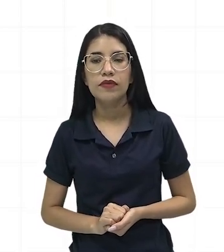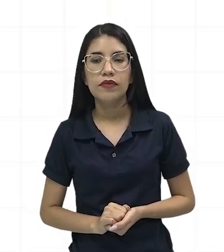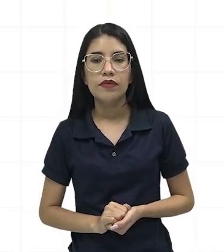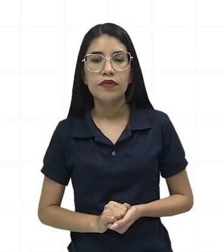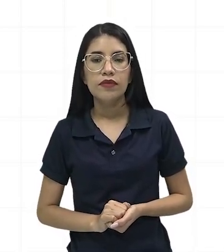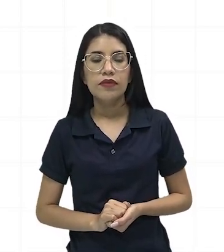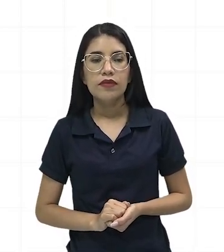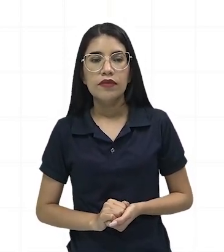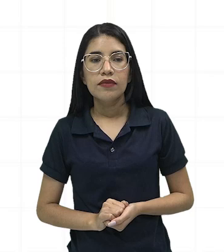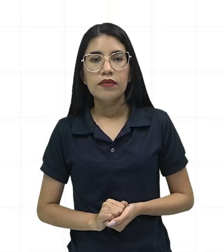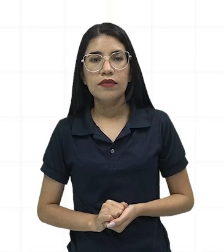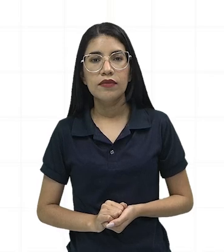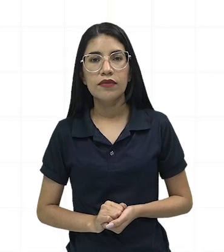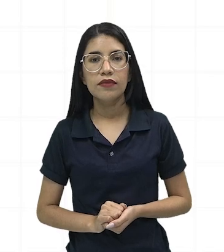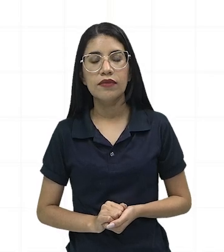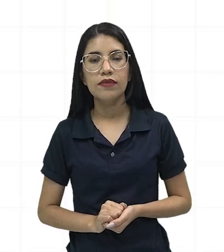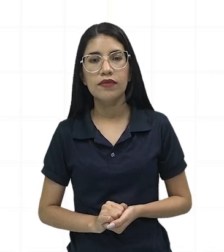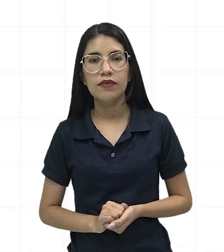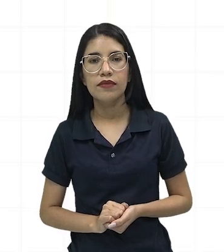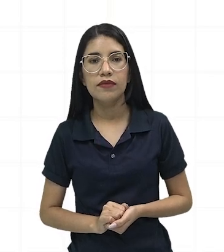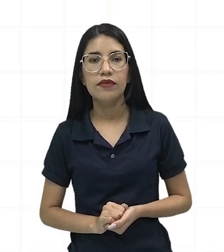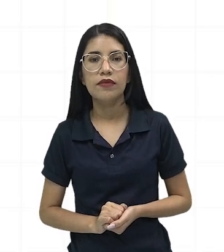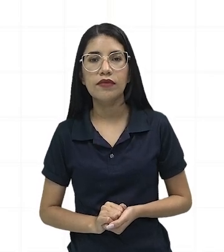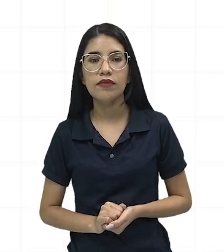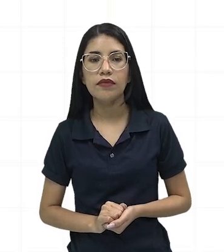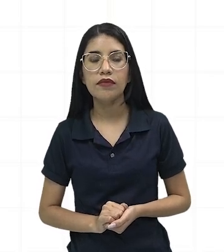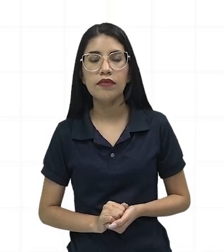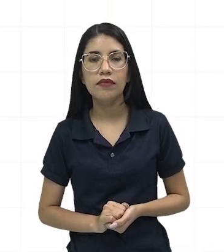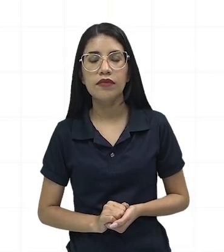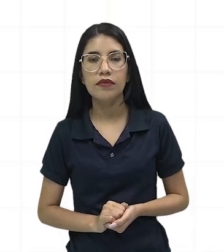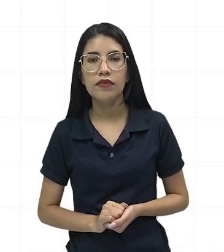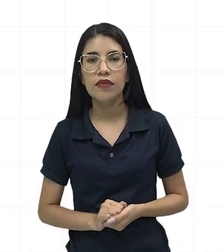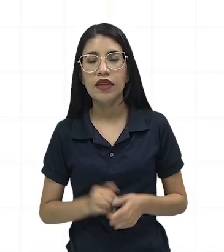aqui também. Tá? Analisando aqui